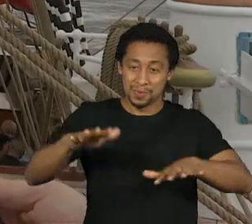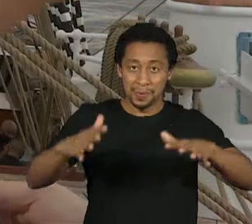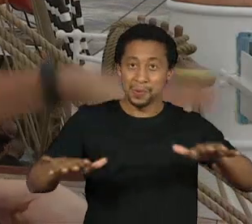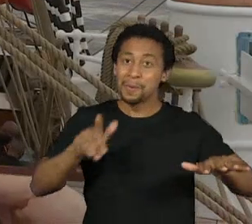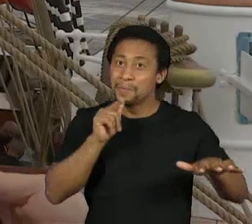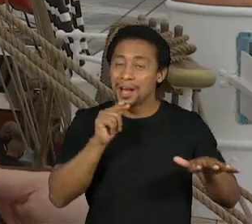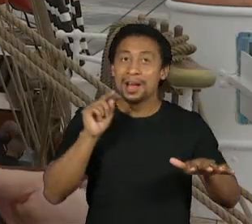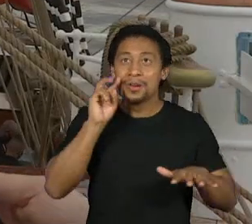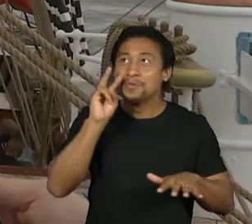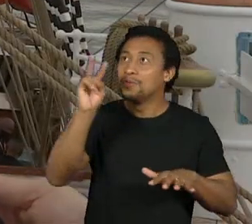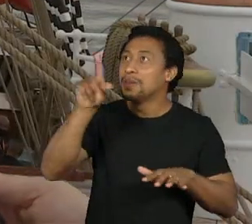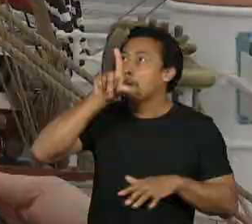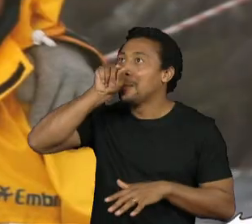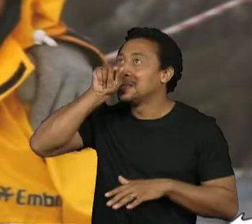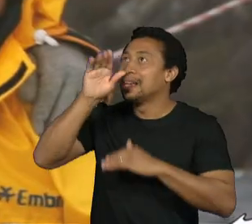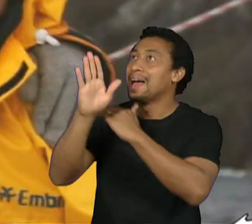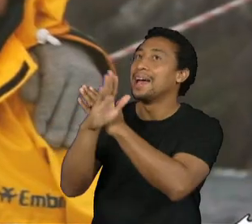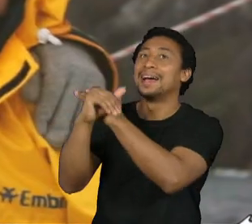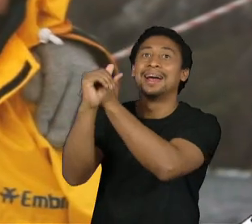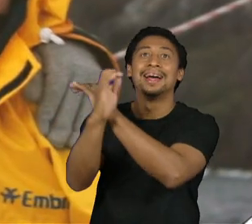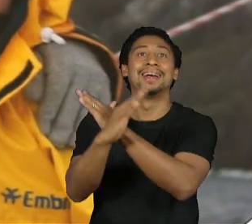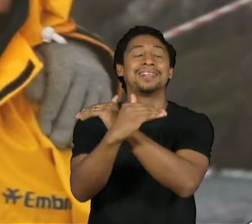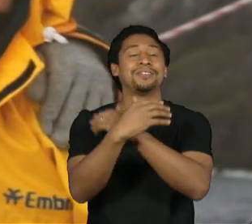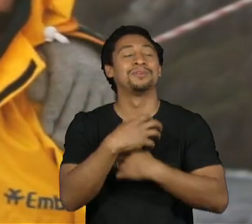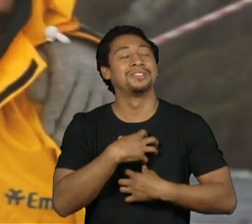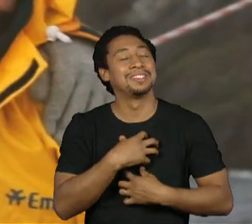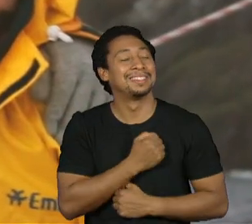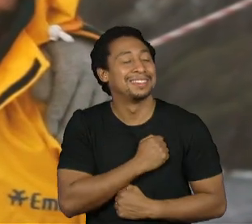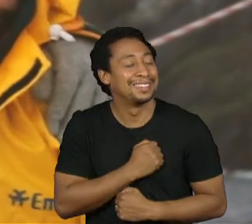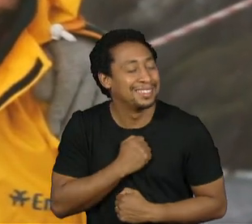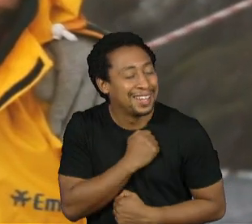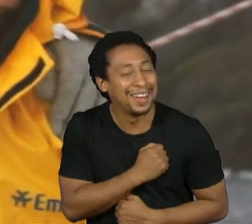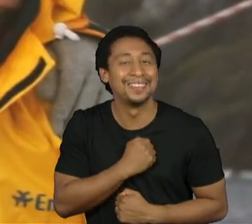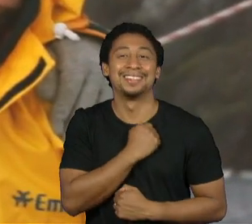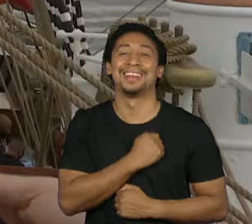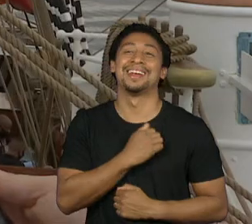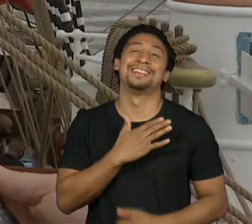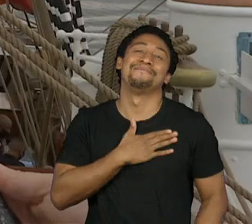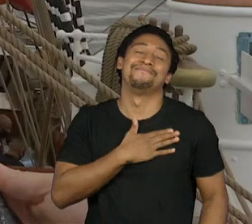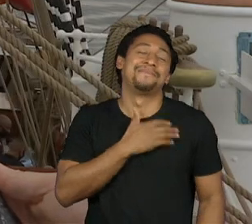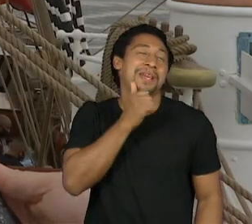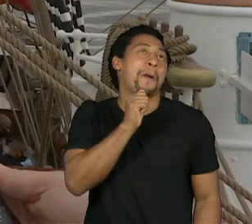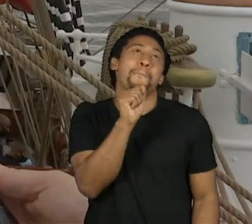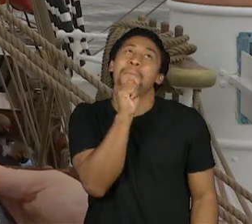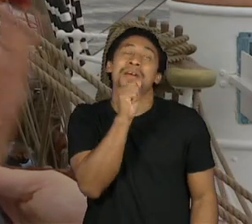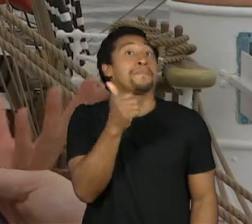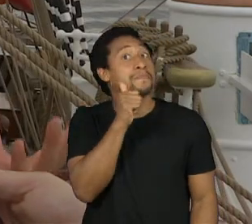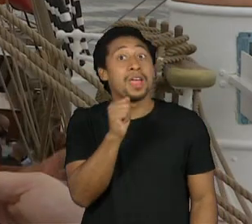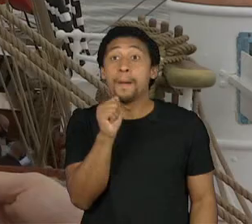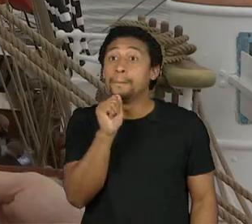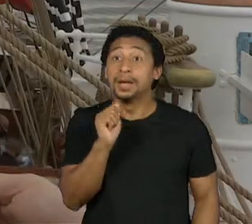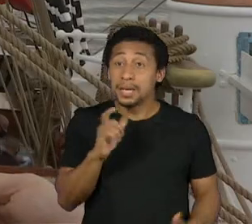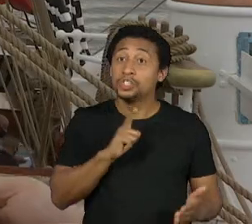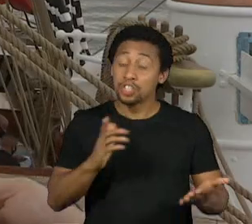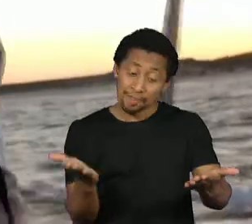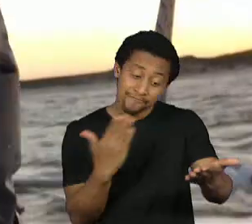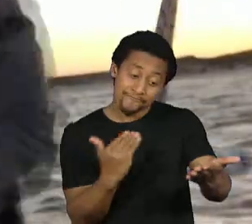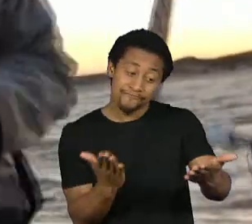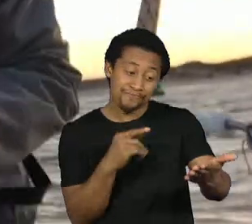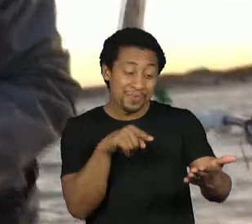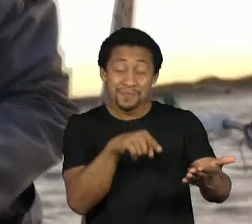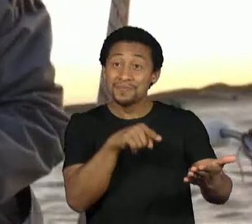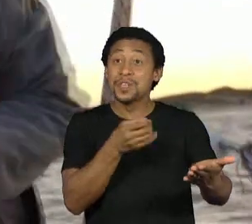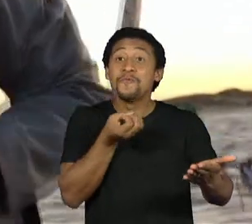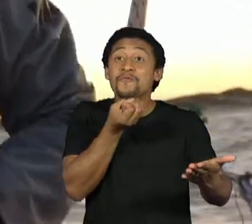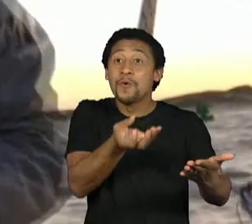de aves diferentes, né? Senti falta da minha mãe, que estava sempre carregando um guia de aves, porque muitas vezes eu queria identificar